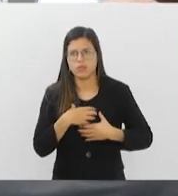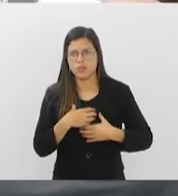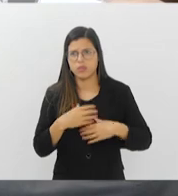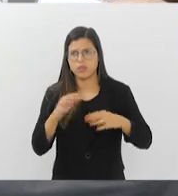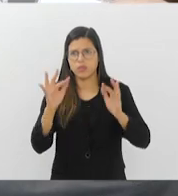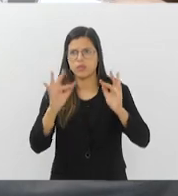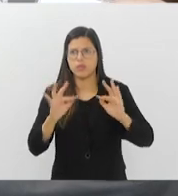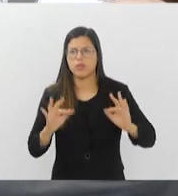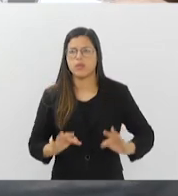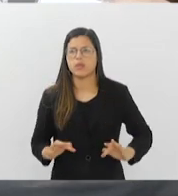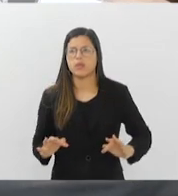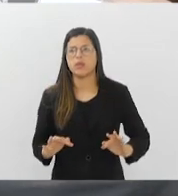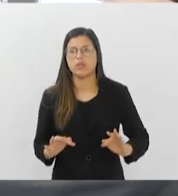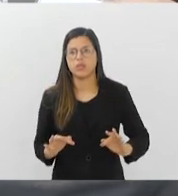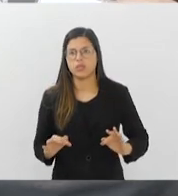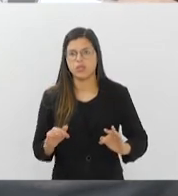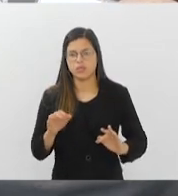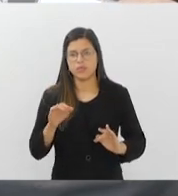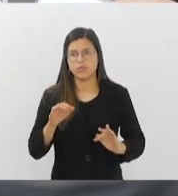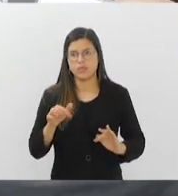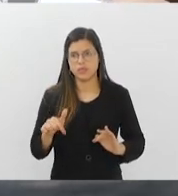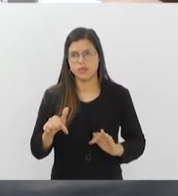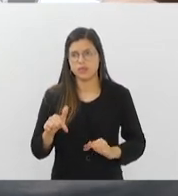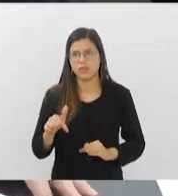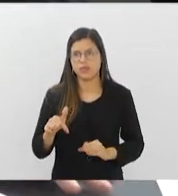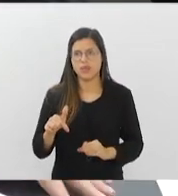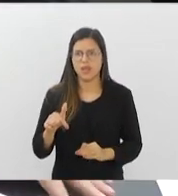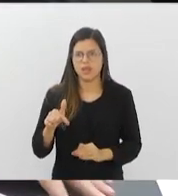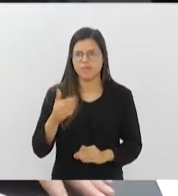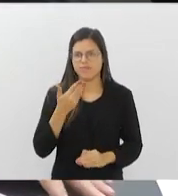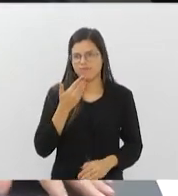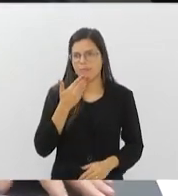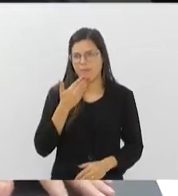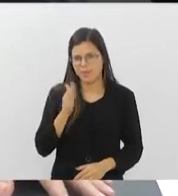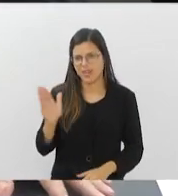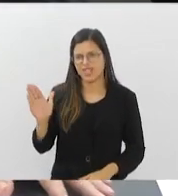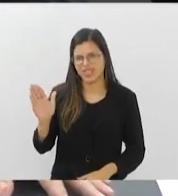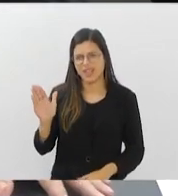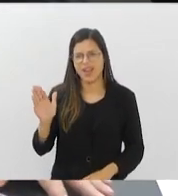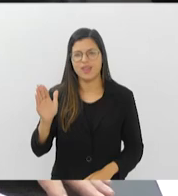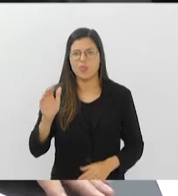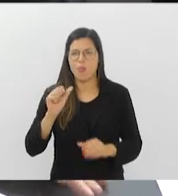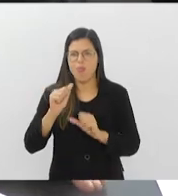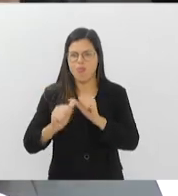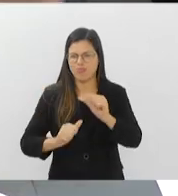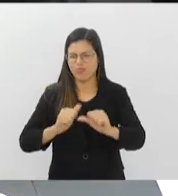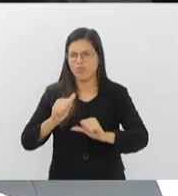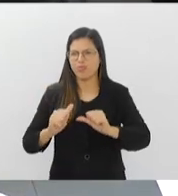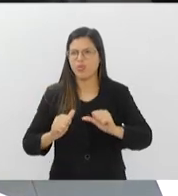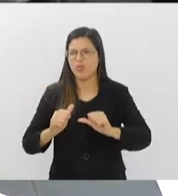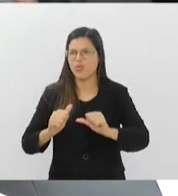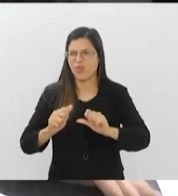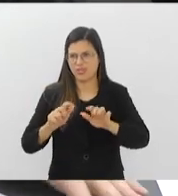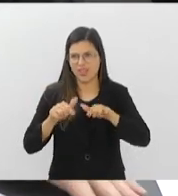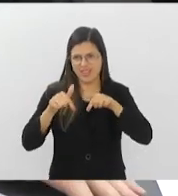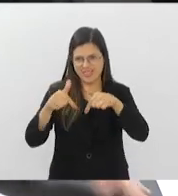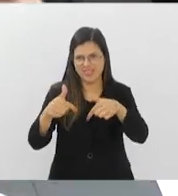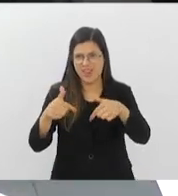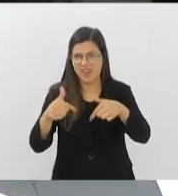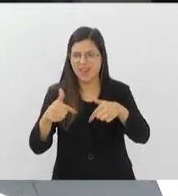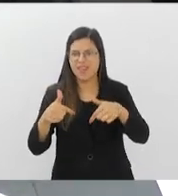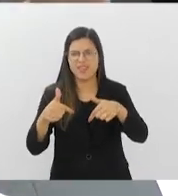ser pré-candidato, também mudou o patamar. Há muito tempo que eu não ouvi a palavra nosocômio.